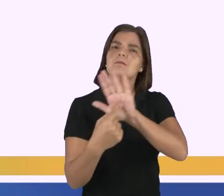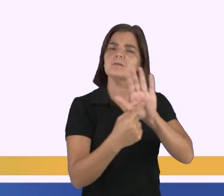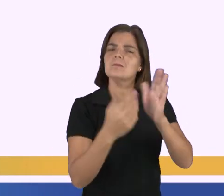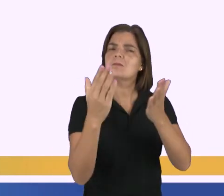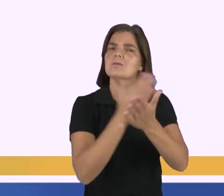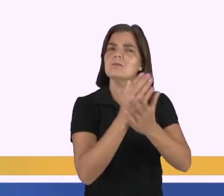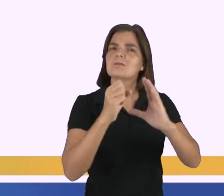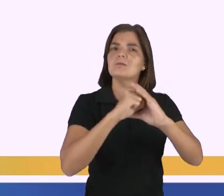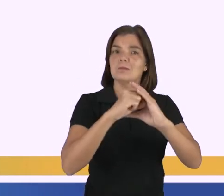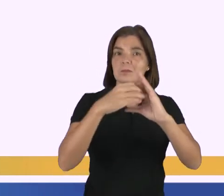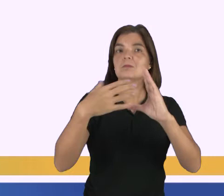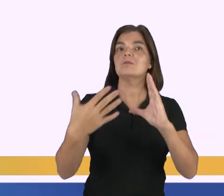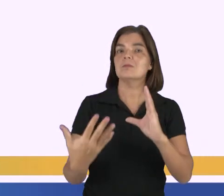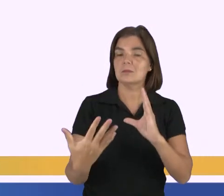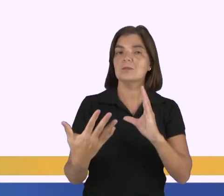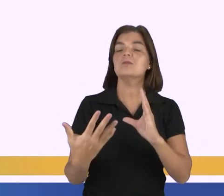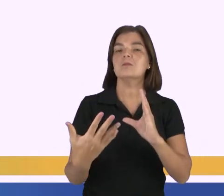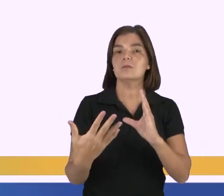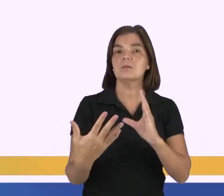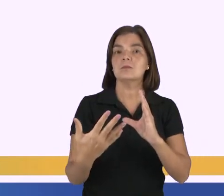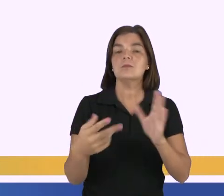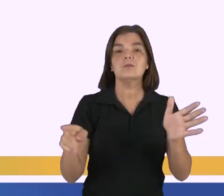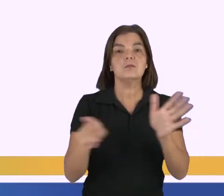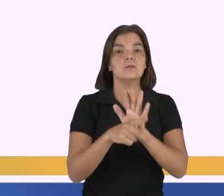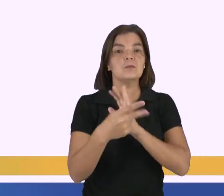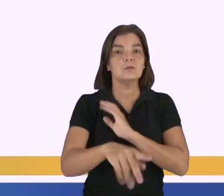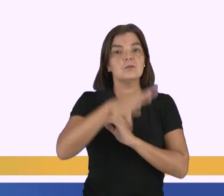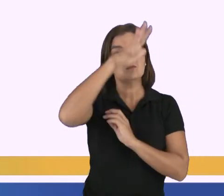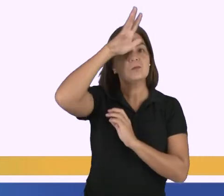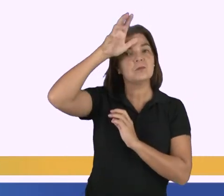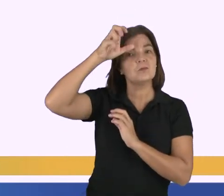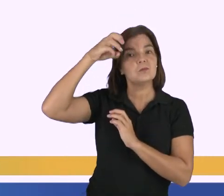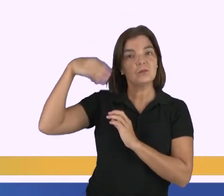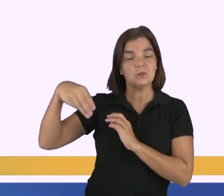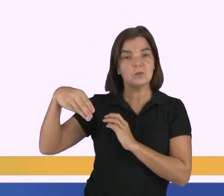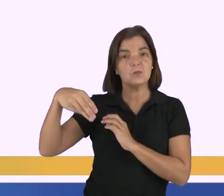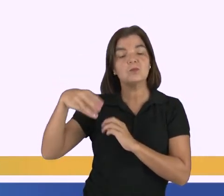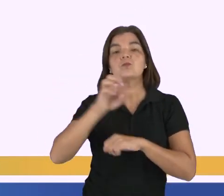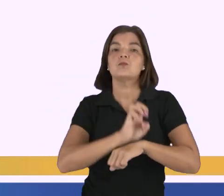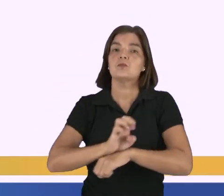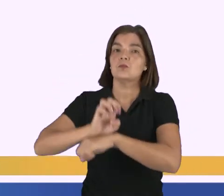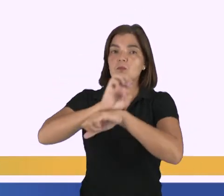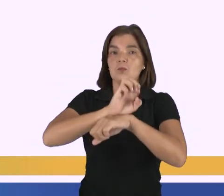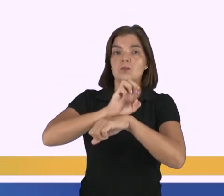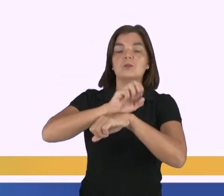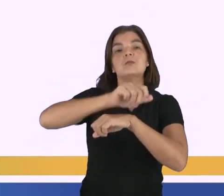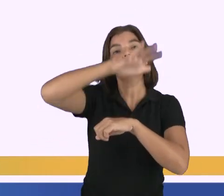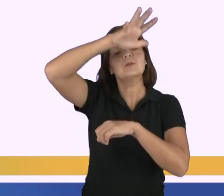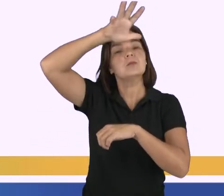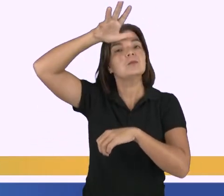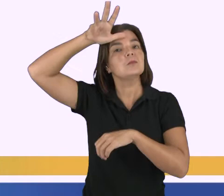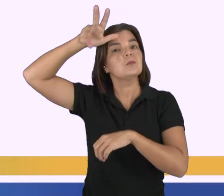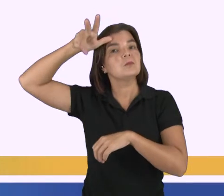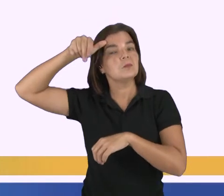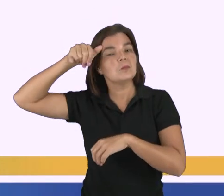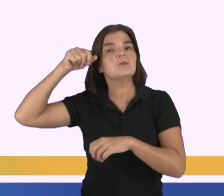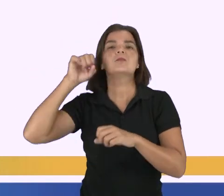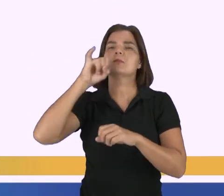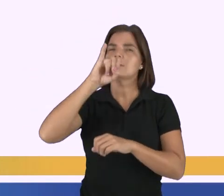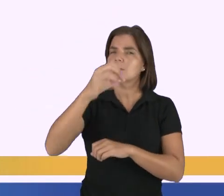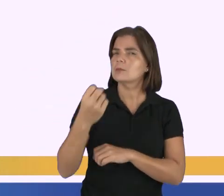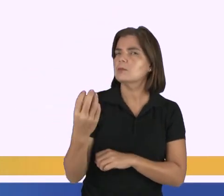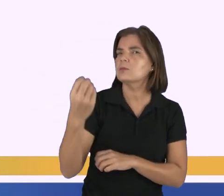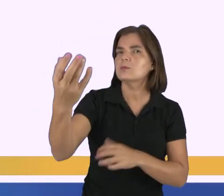algumas características dele aqui na região amazônica, principalmente no estado do Amazonas. Se você já fez a viagem de